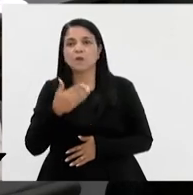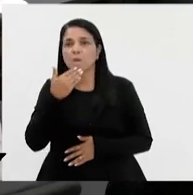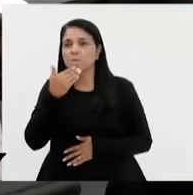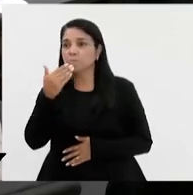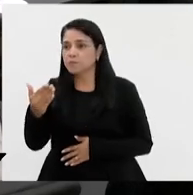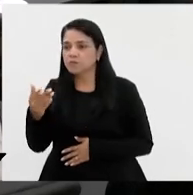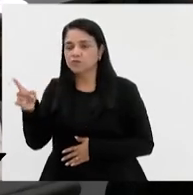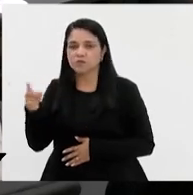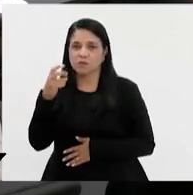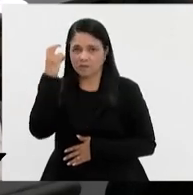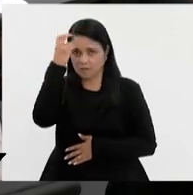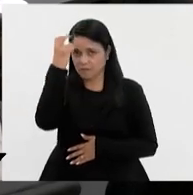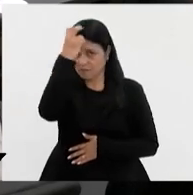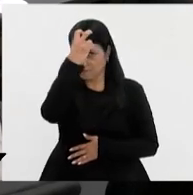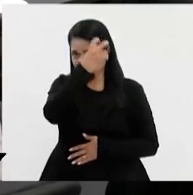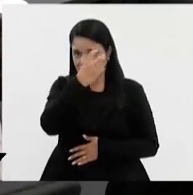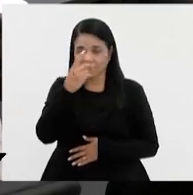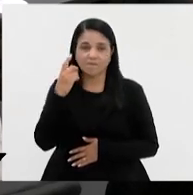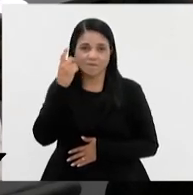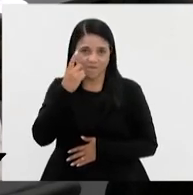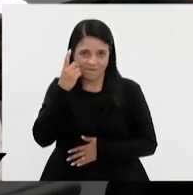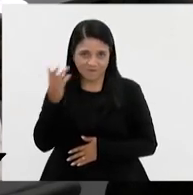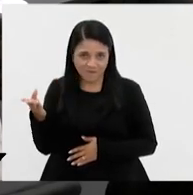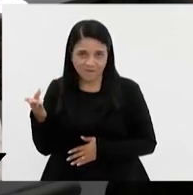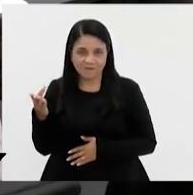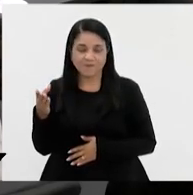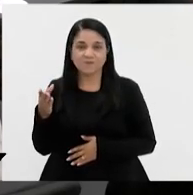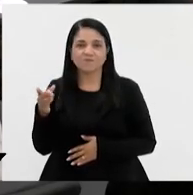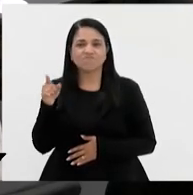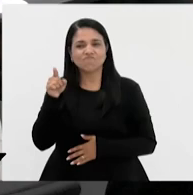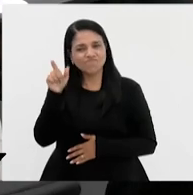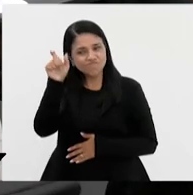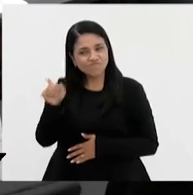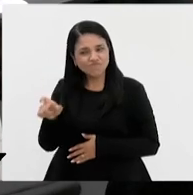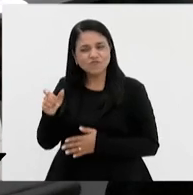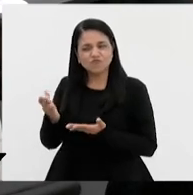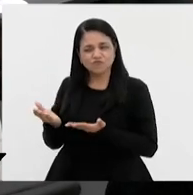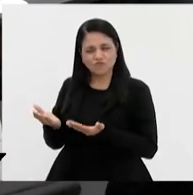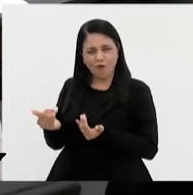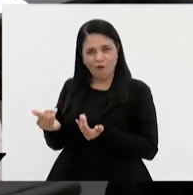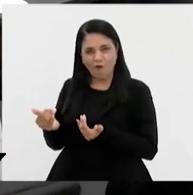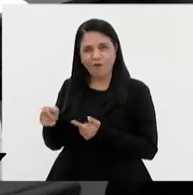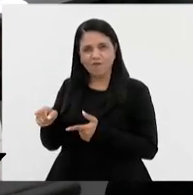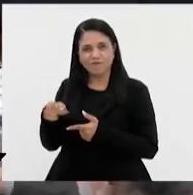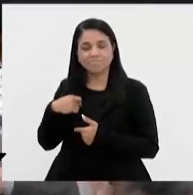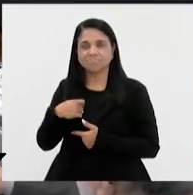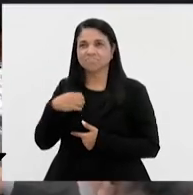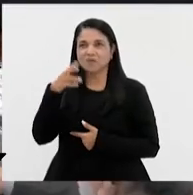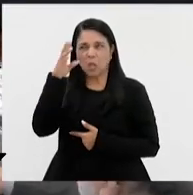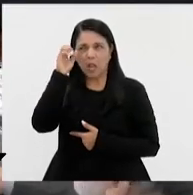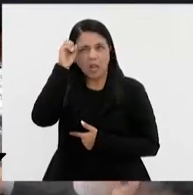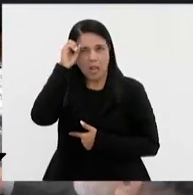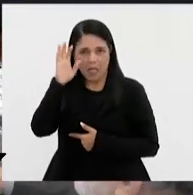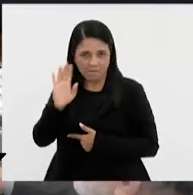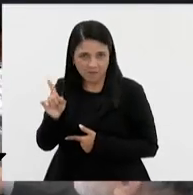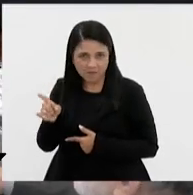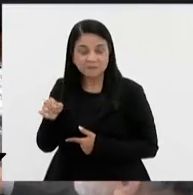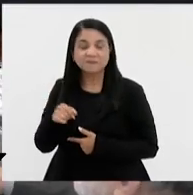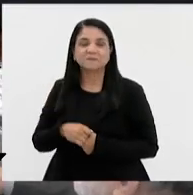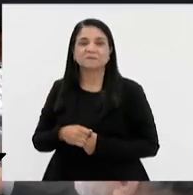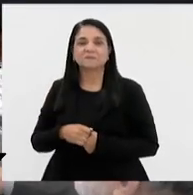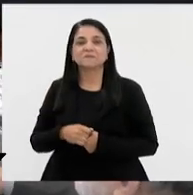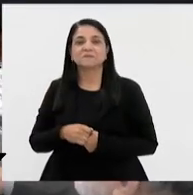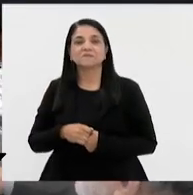deputada Verônica Lima. Ela é muito jovem ainda, não há de lembrar, mas o